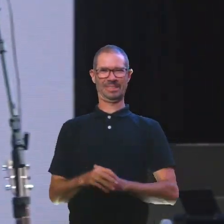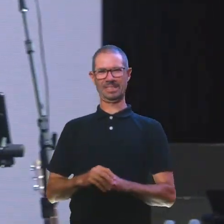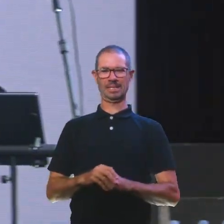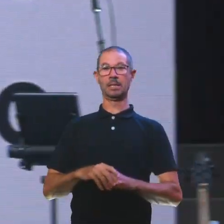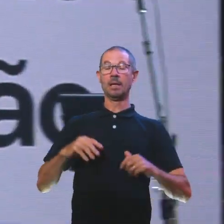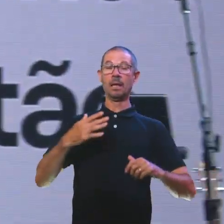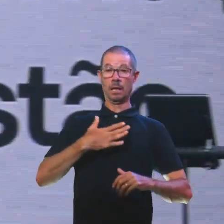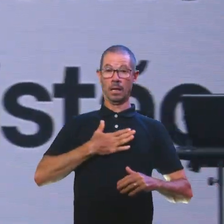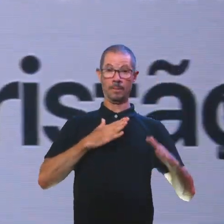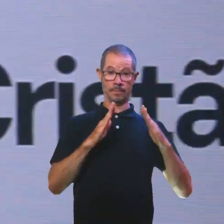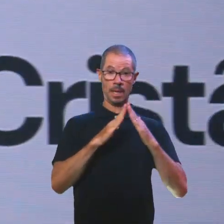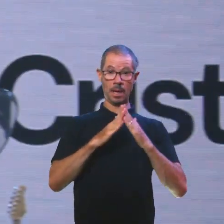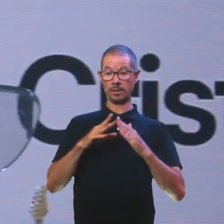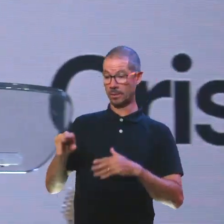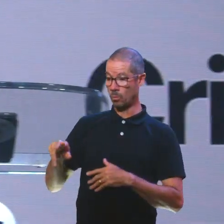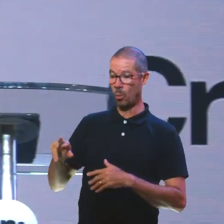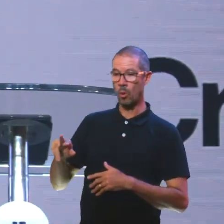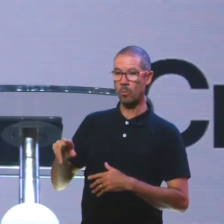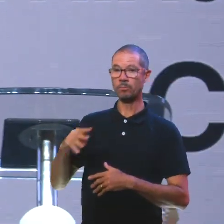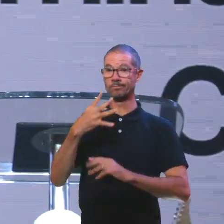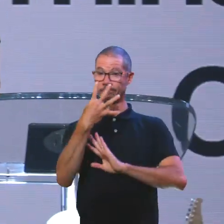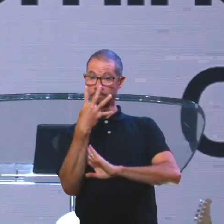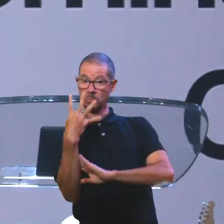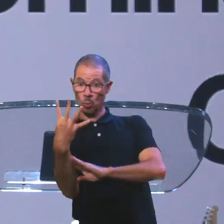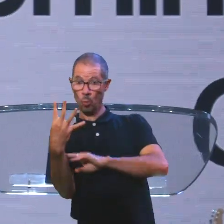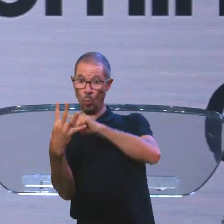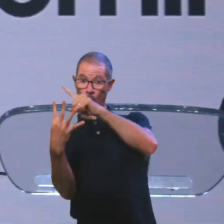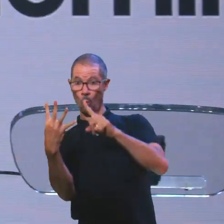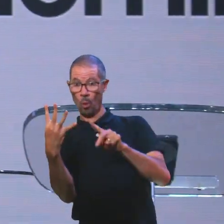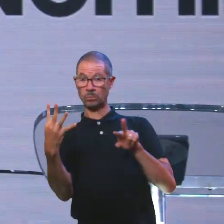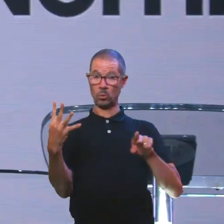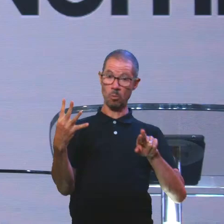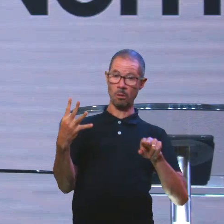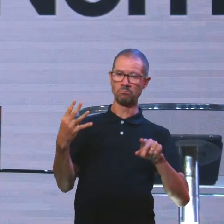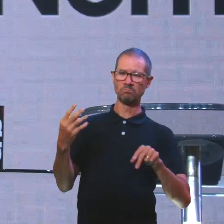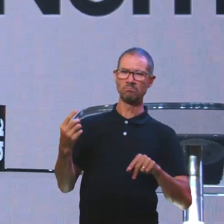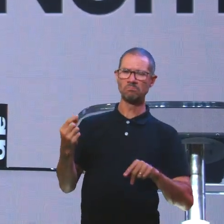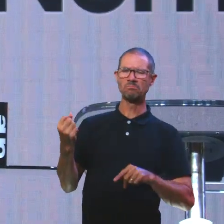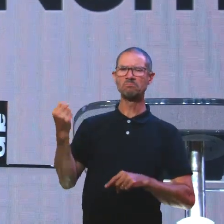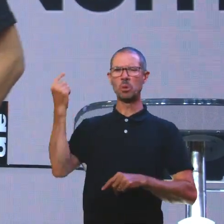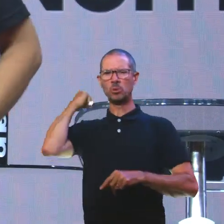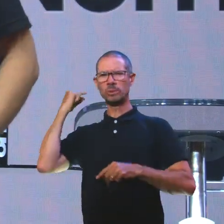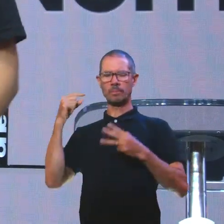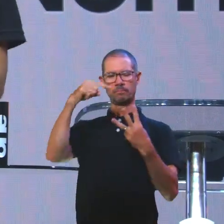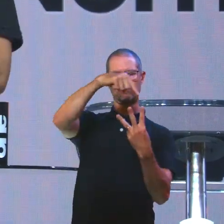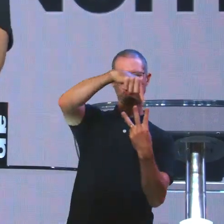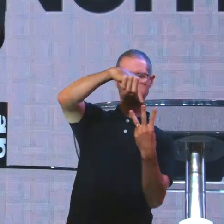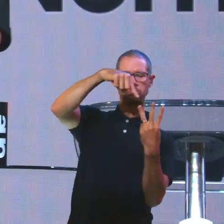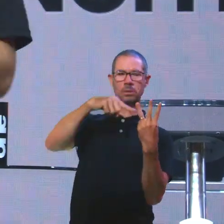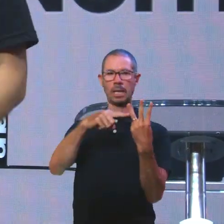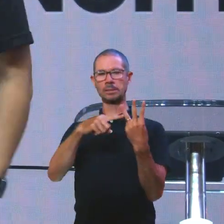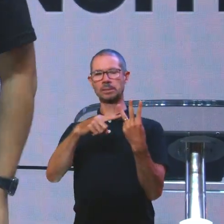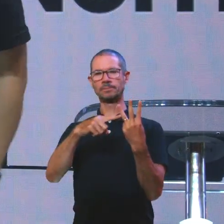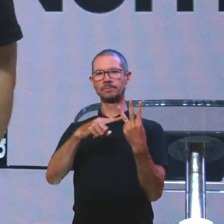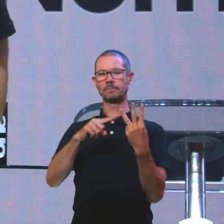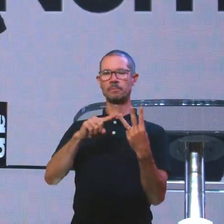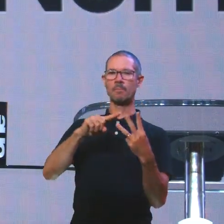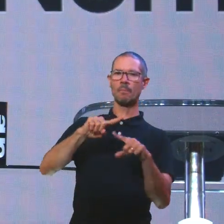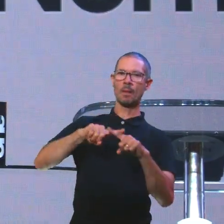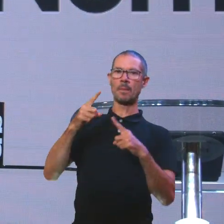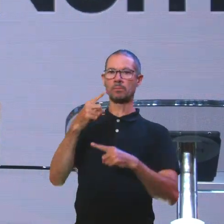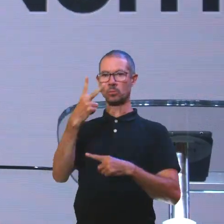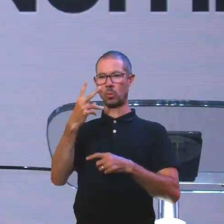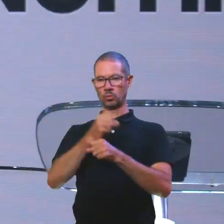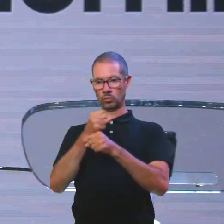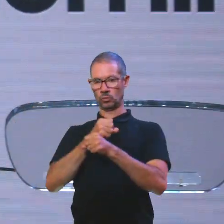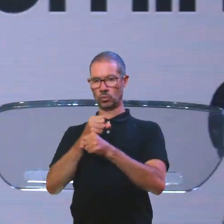Lá em casa, entre os meus irmãos, nós somos em 4. Por muito tempo fomos apenas 3. Mas recentemente, há cerca de 2